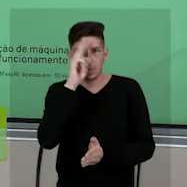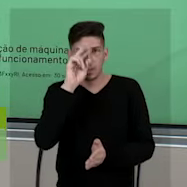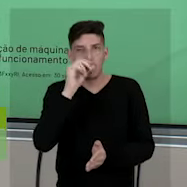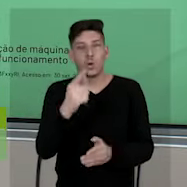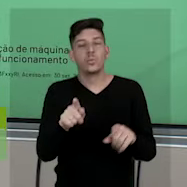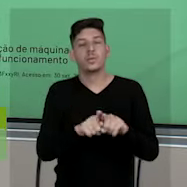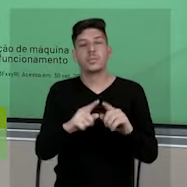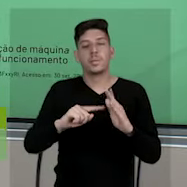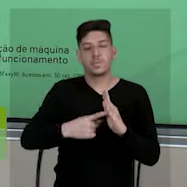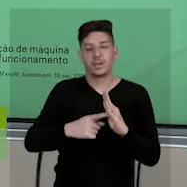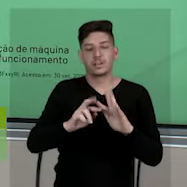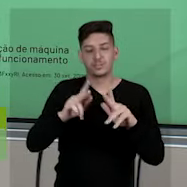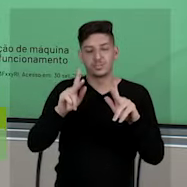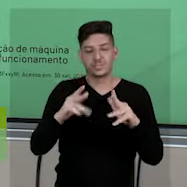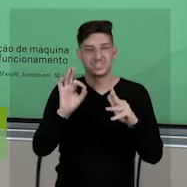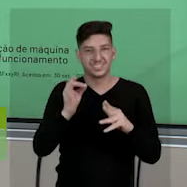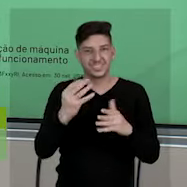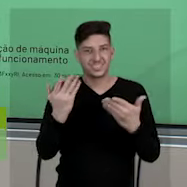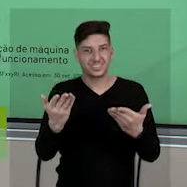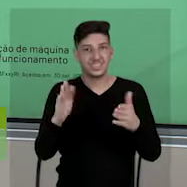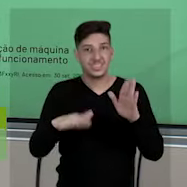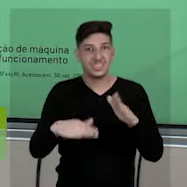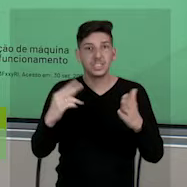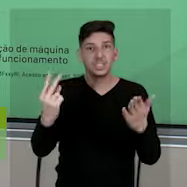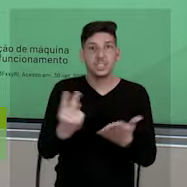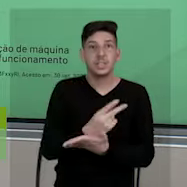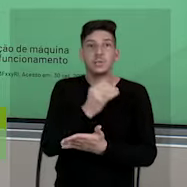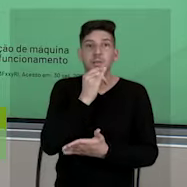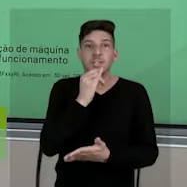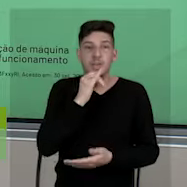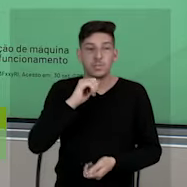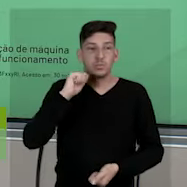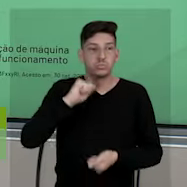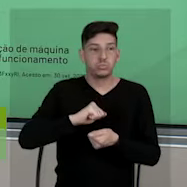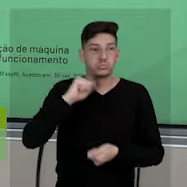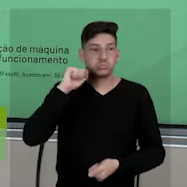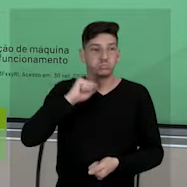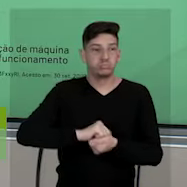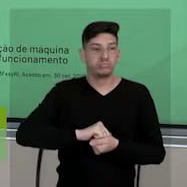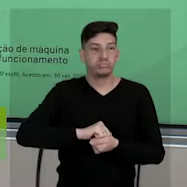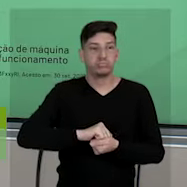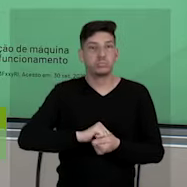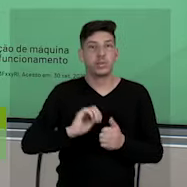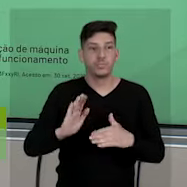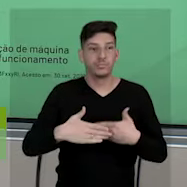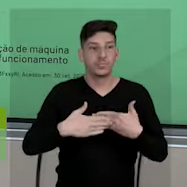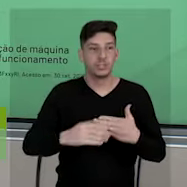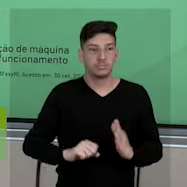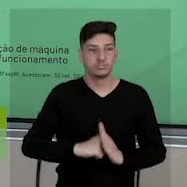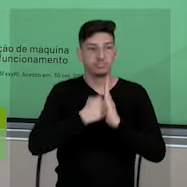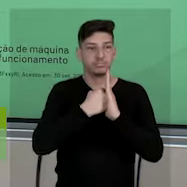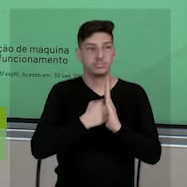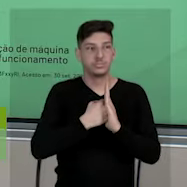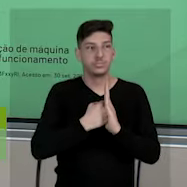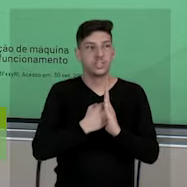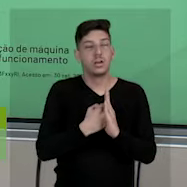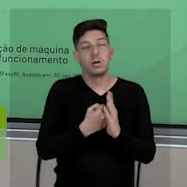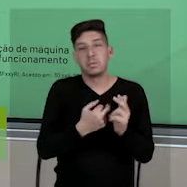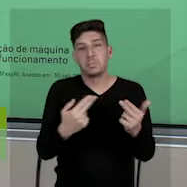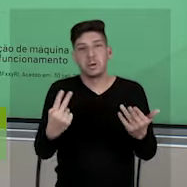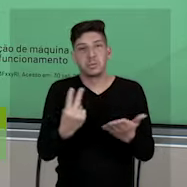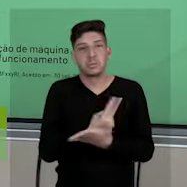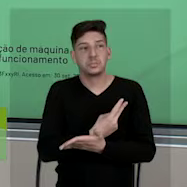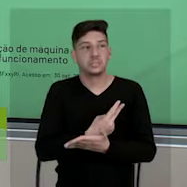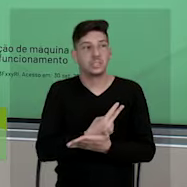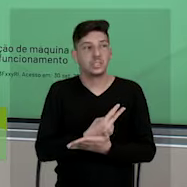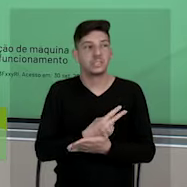outra natureza, em que de repente alguma válvula é fechada acidentalmente, ou alguma coisa cai sobre a máquina, né? Os filmes